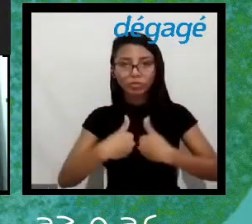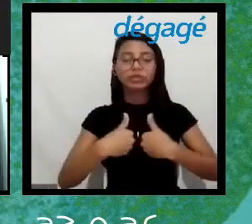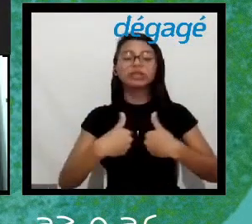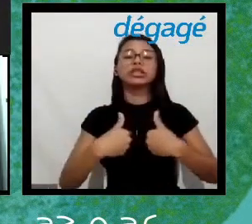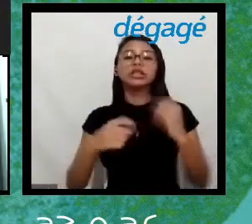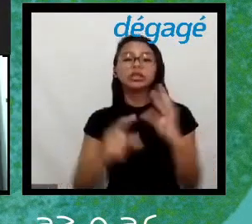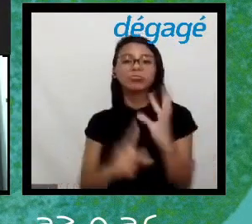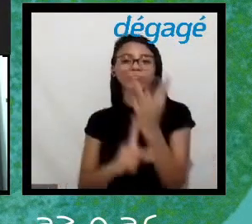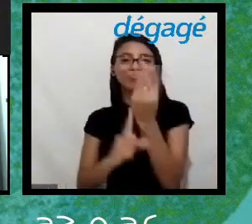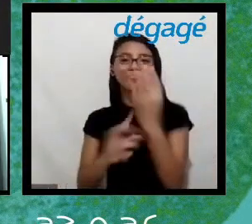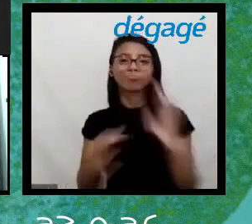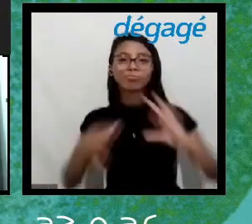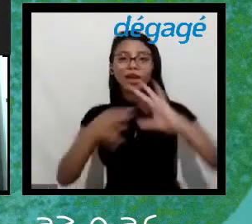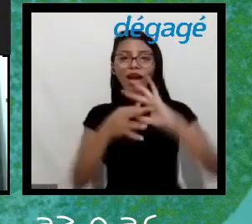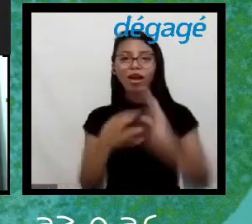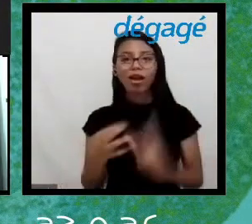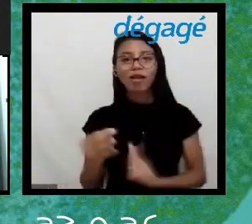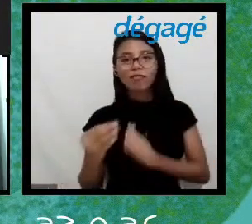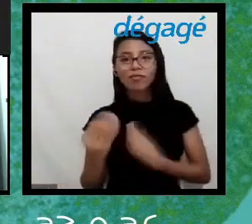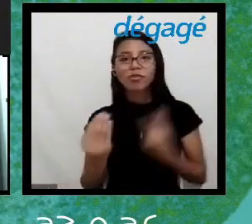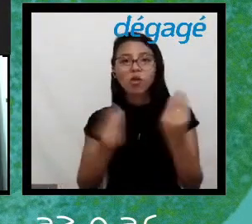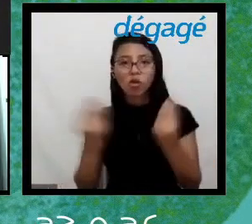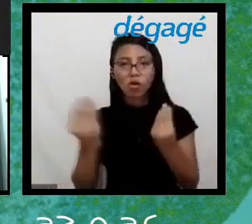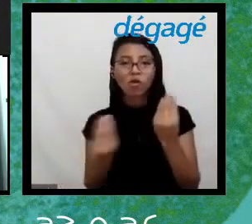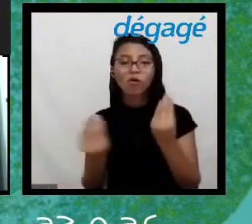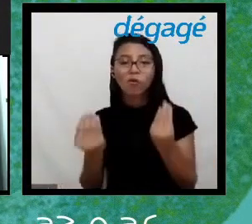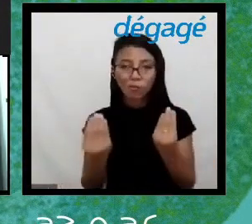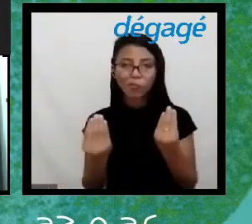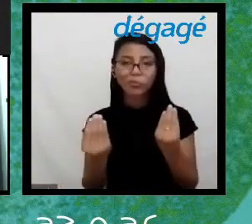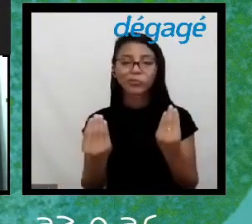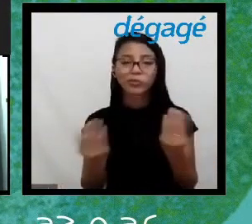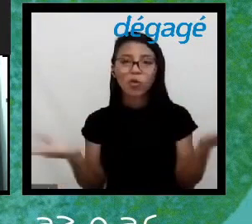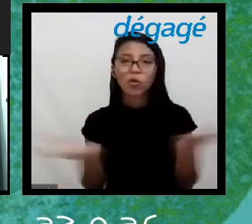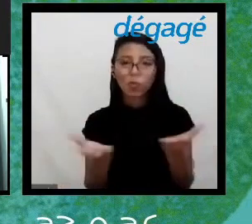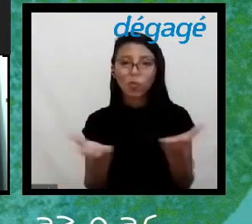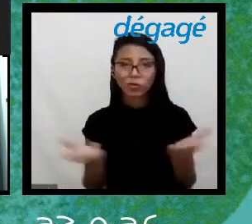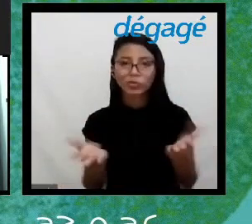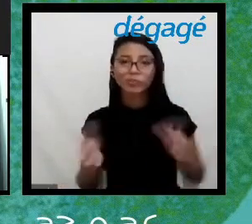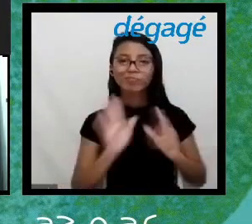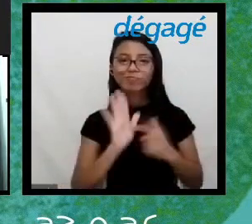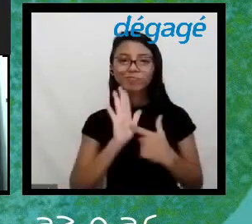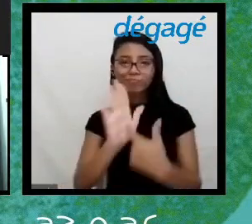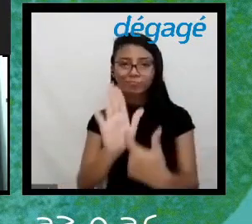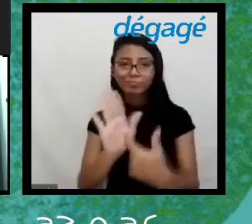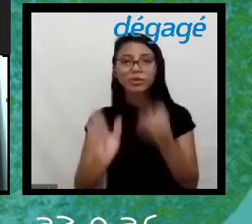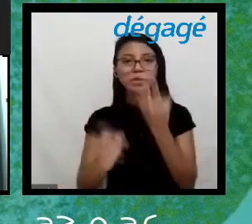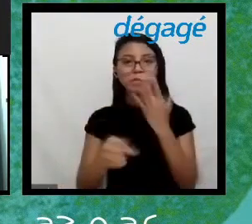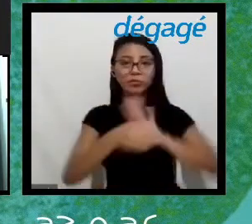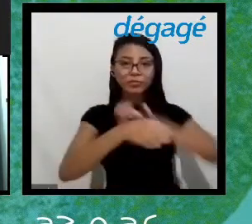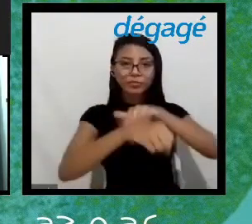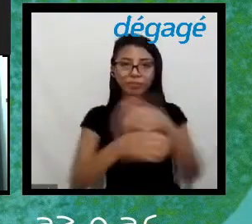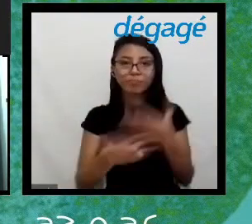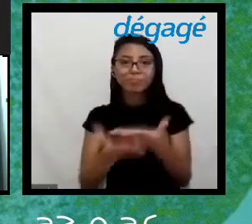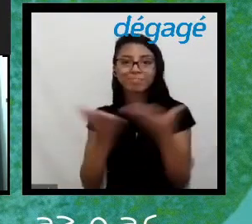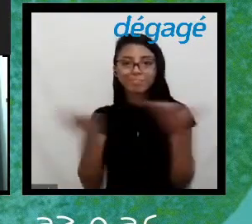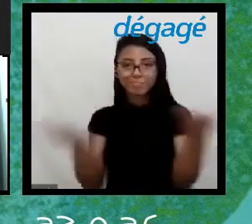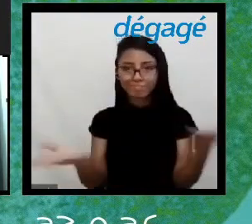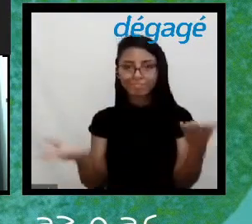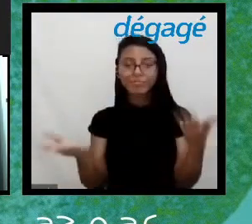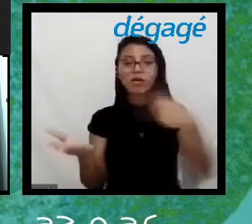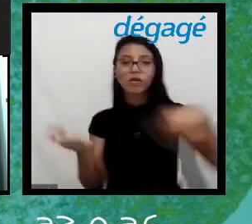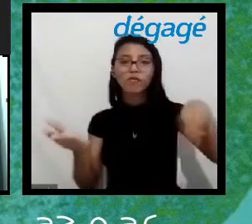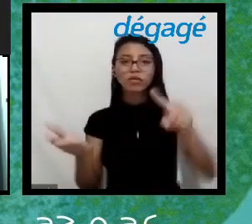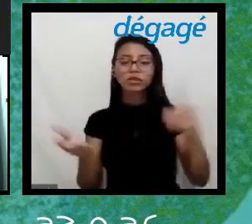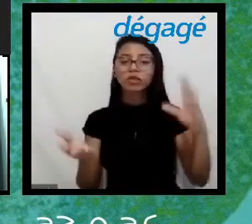artes. Essa é a ideia. Então, boa noite a todos que estão nos ouvindo,